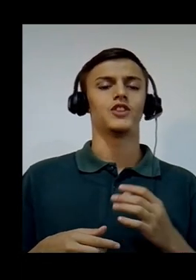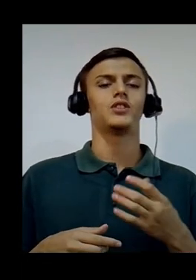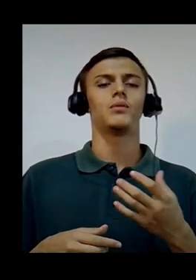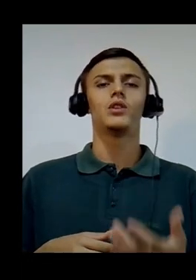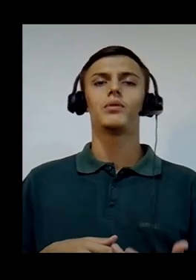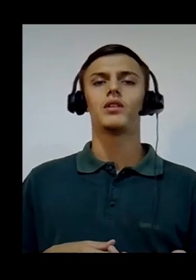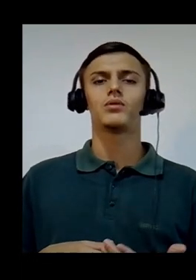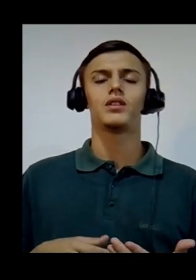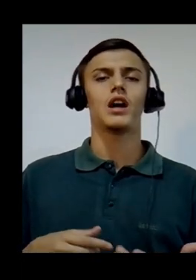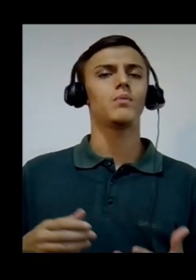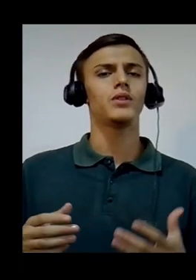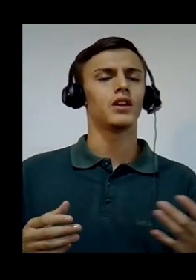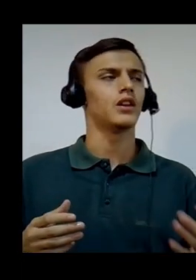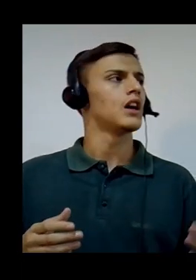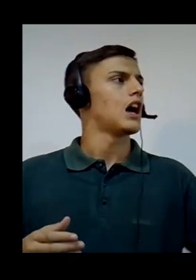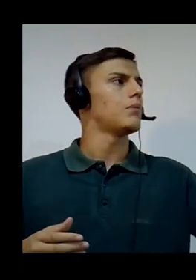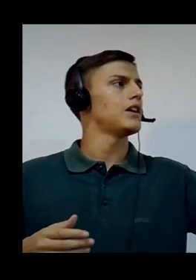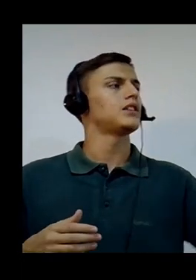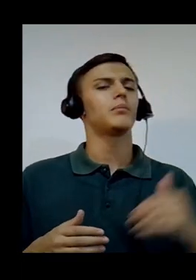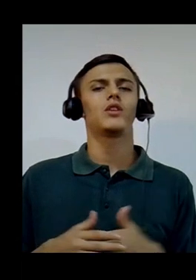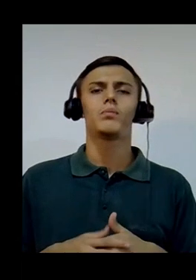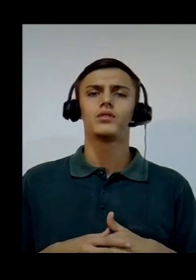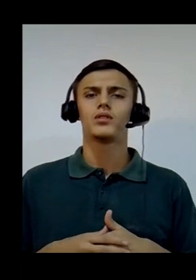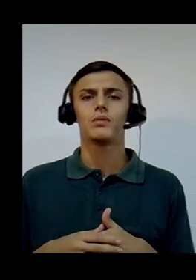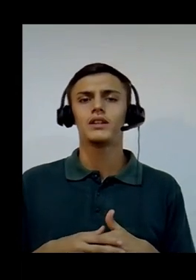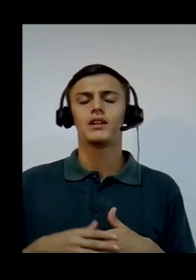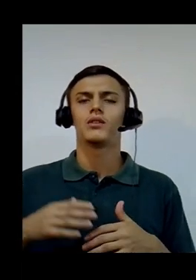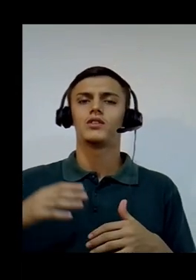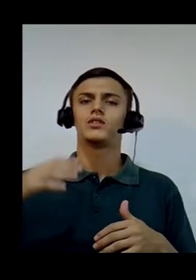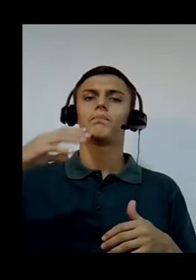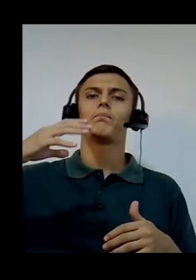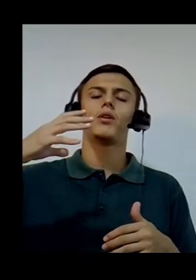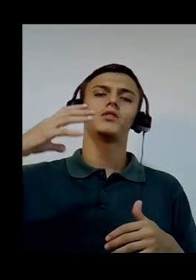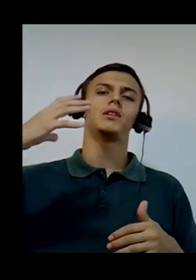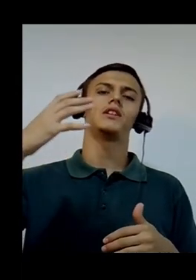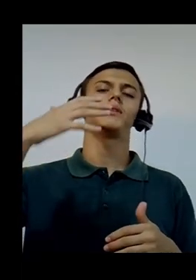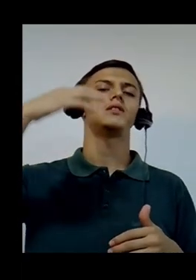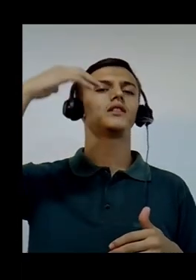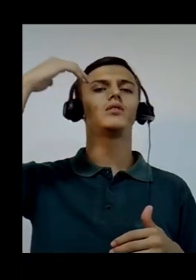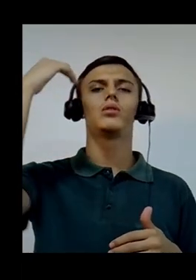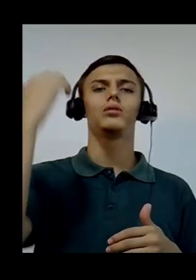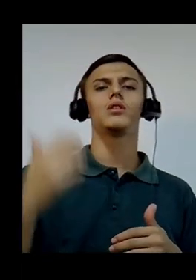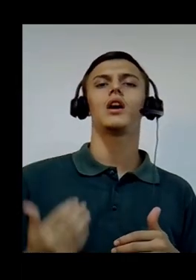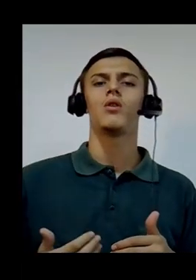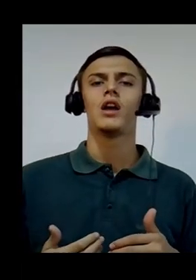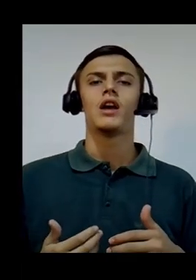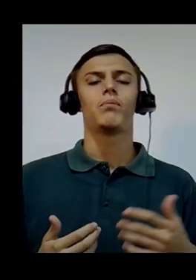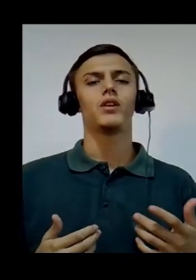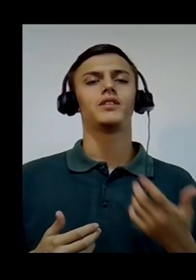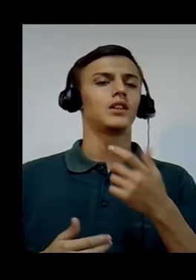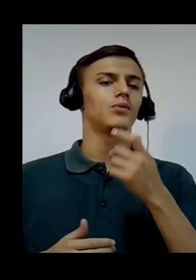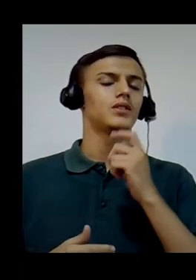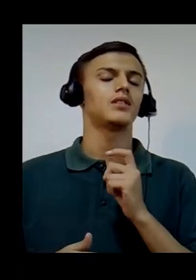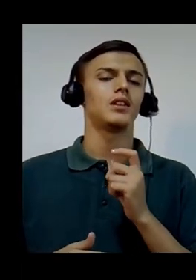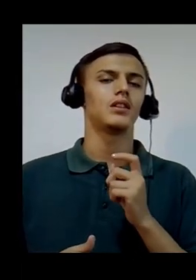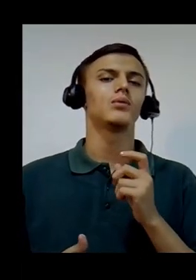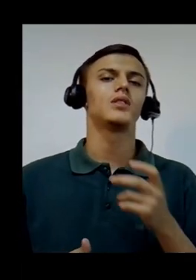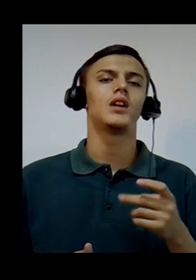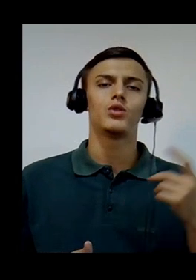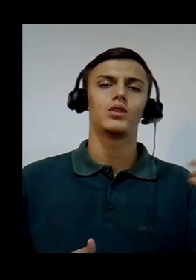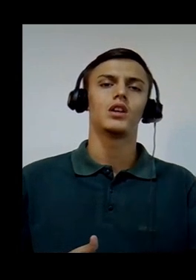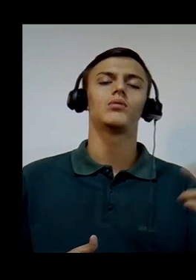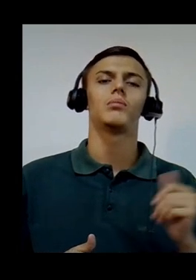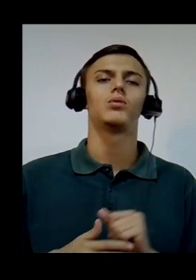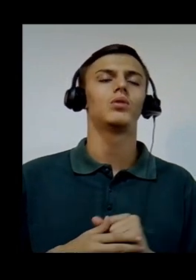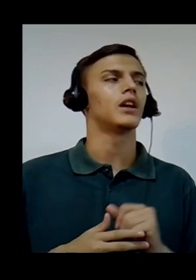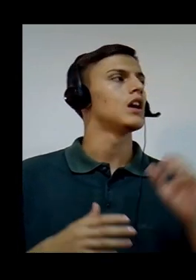também. A gente tem muito problema com cigarro, por quê? A Bernec trabalha com produção de madeira, então a gente tem pó de madeira armazenado em todo local. Pode ser que você acendendo